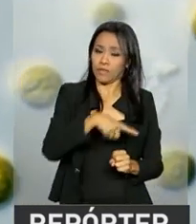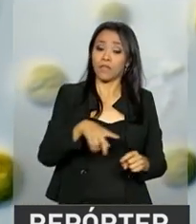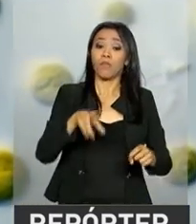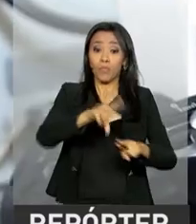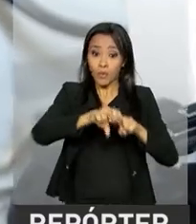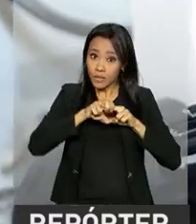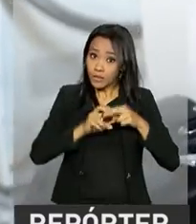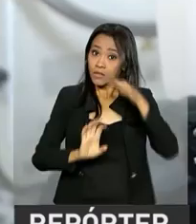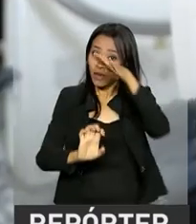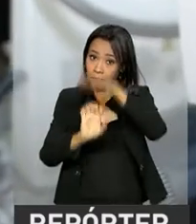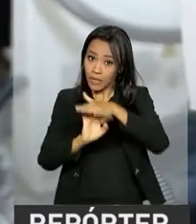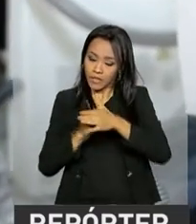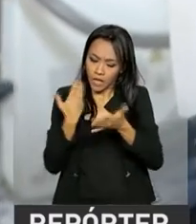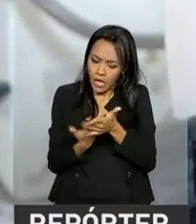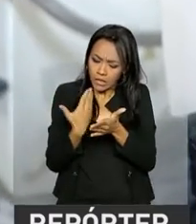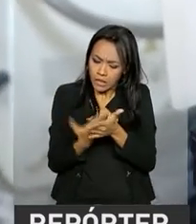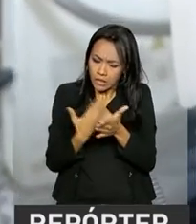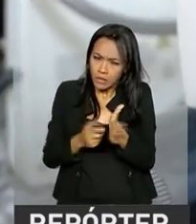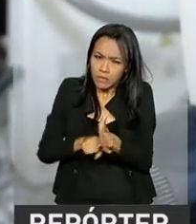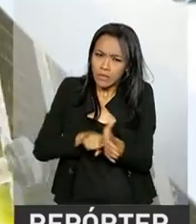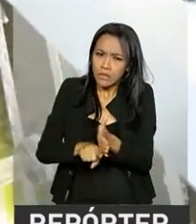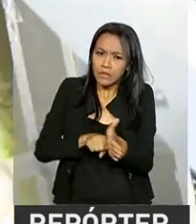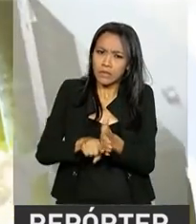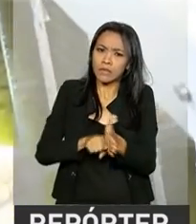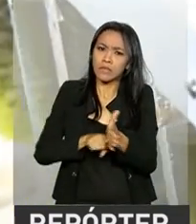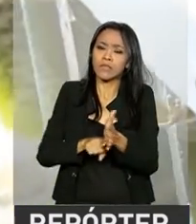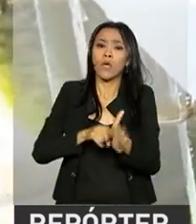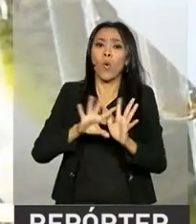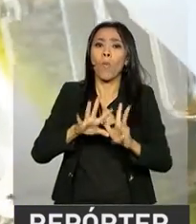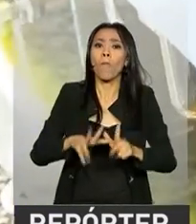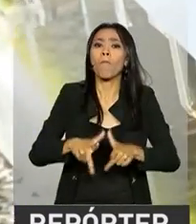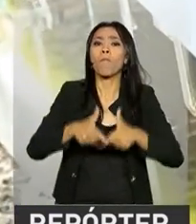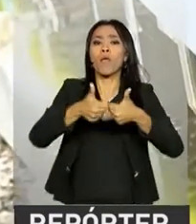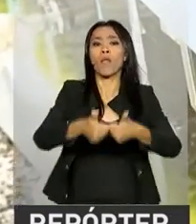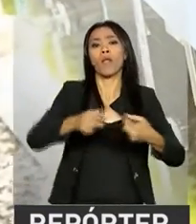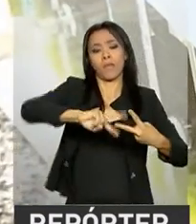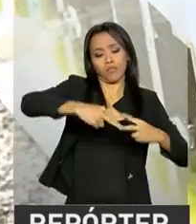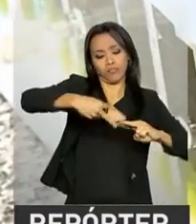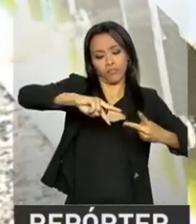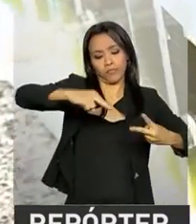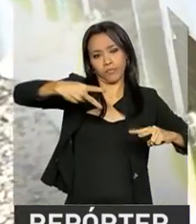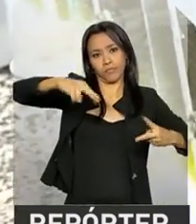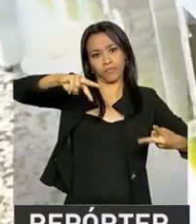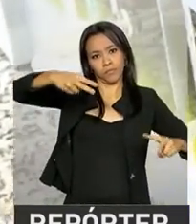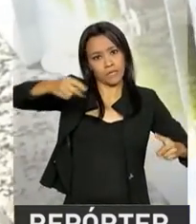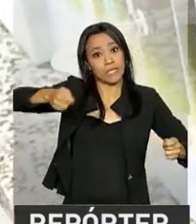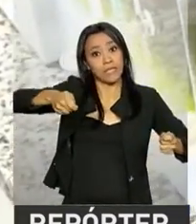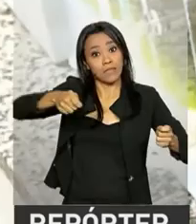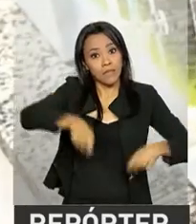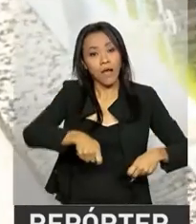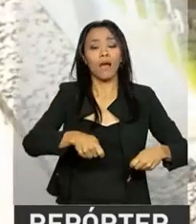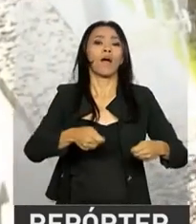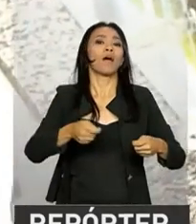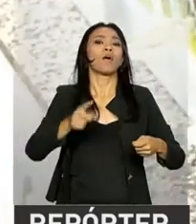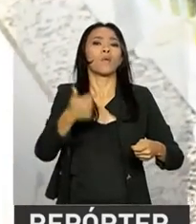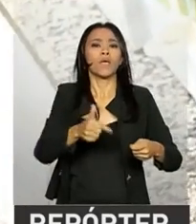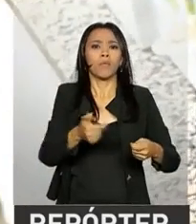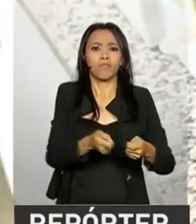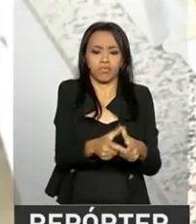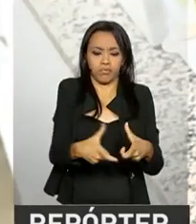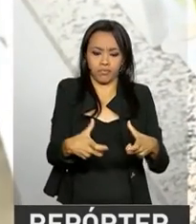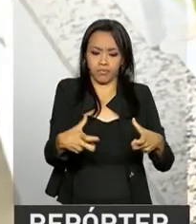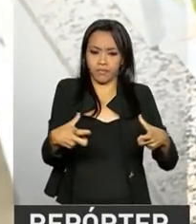que a Embrapa está se concentrando. Com o melhoramento genético, por exemplo, será possível potencializar o rendimento das